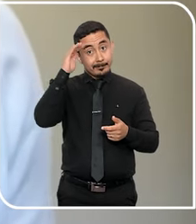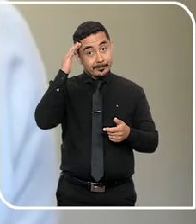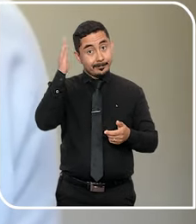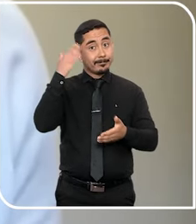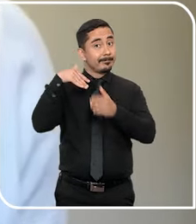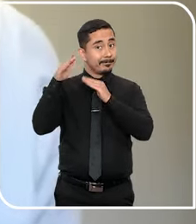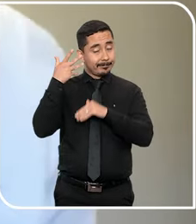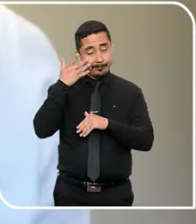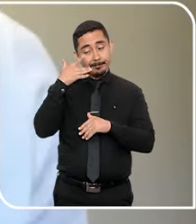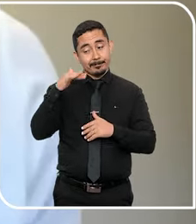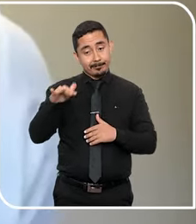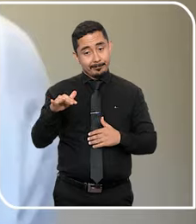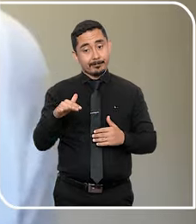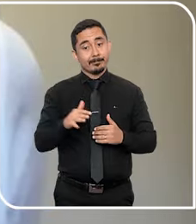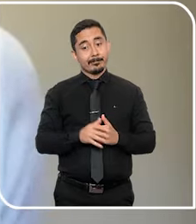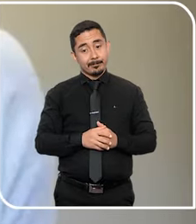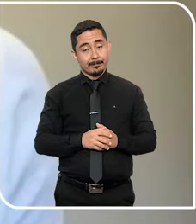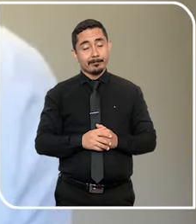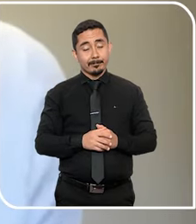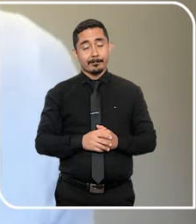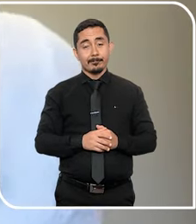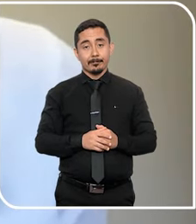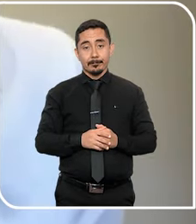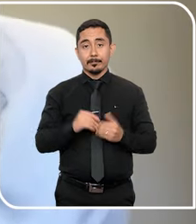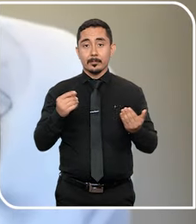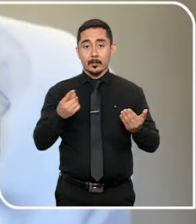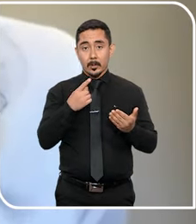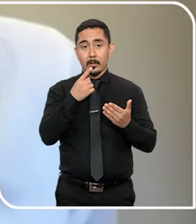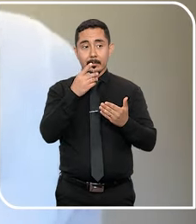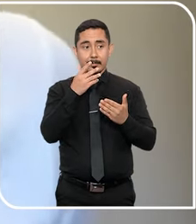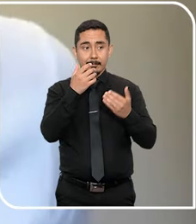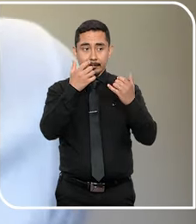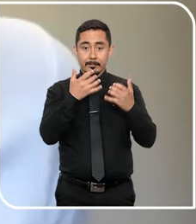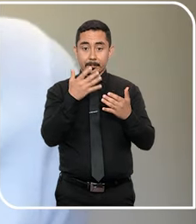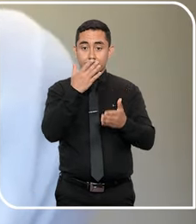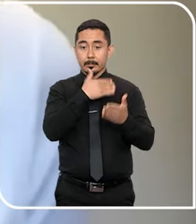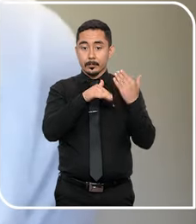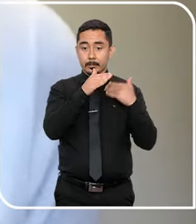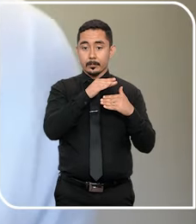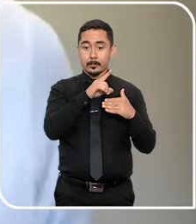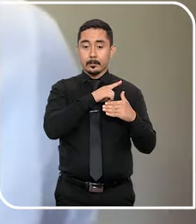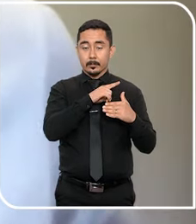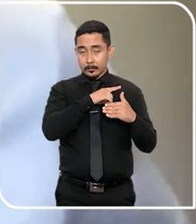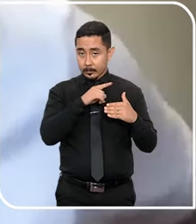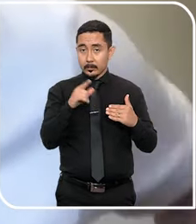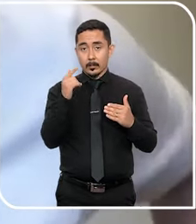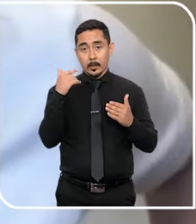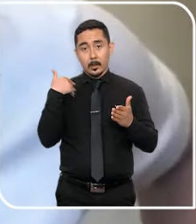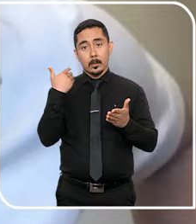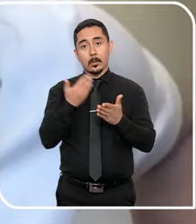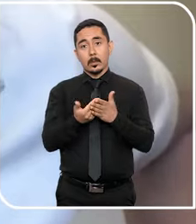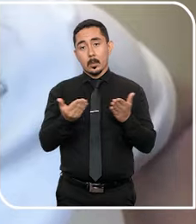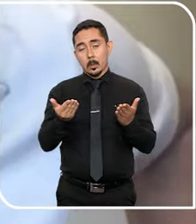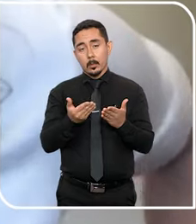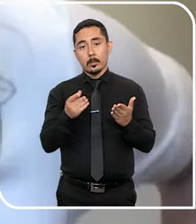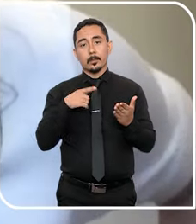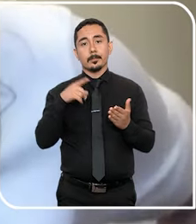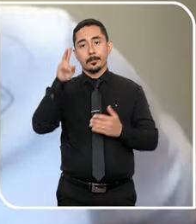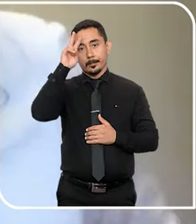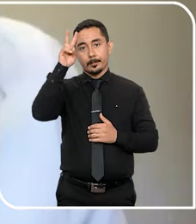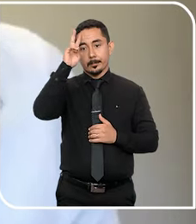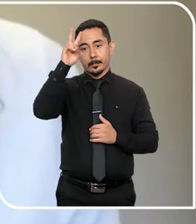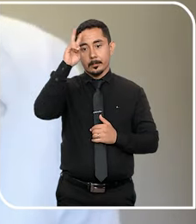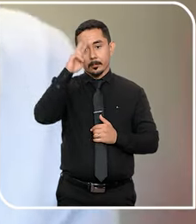né você imagina na infância da pessoa que passou esse outro comentário era muito mais difícil foi isso que a gente comentou até